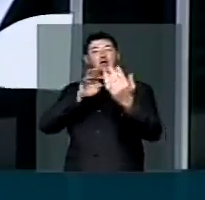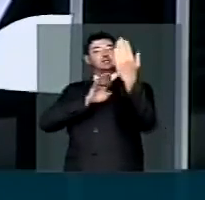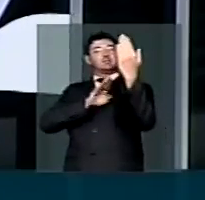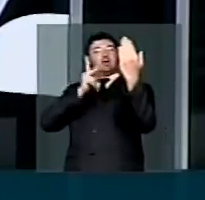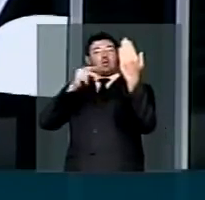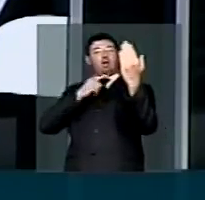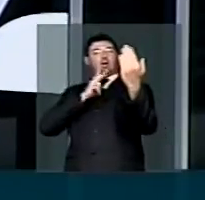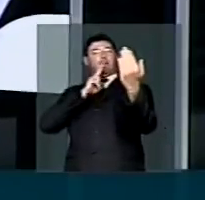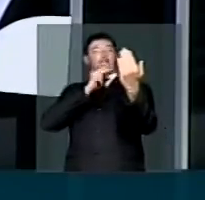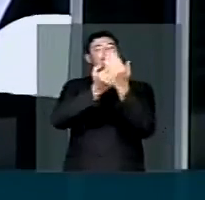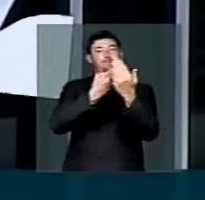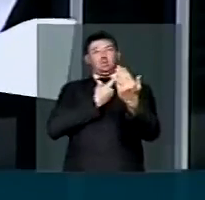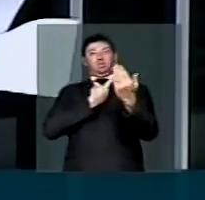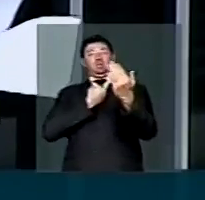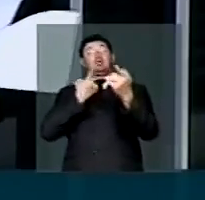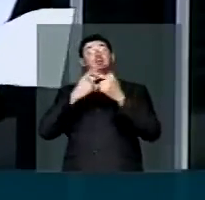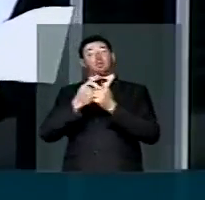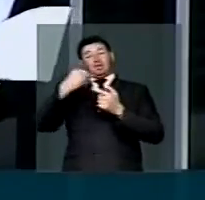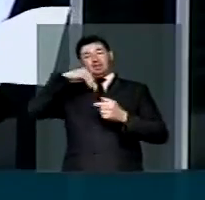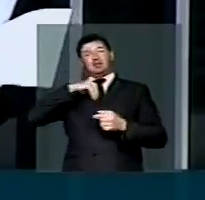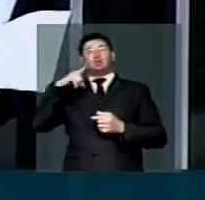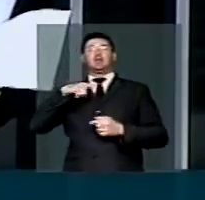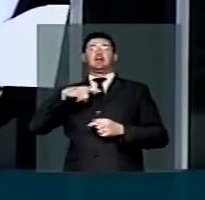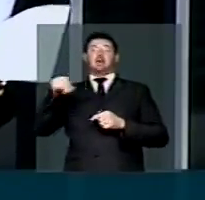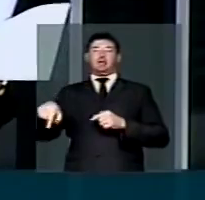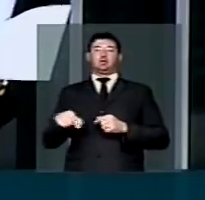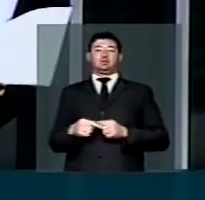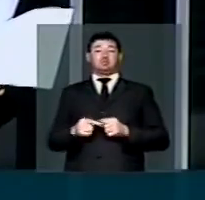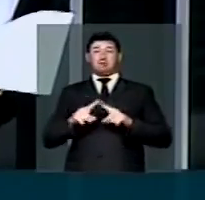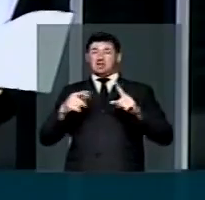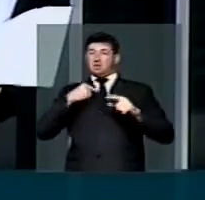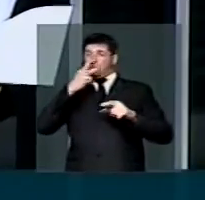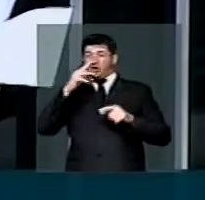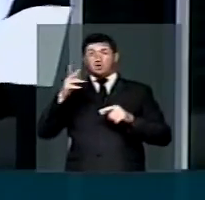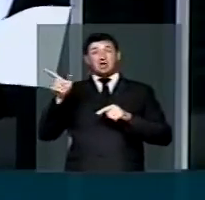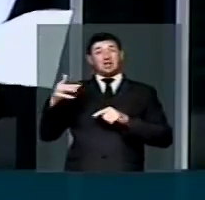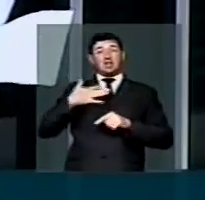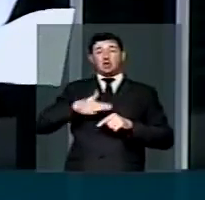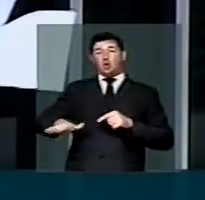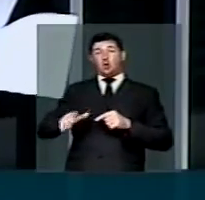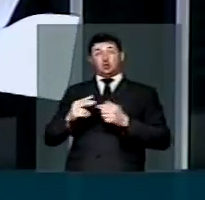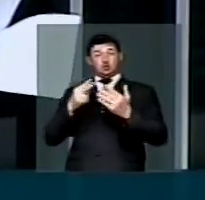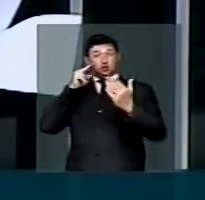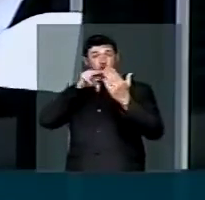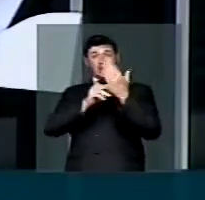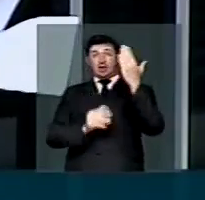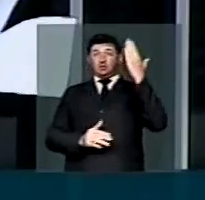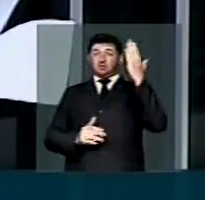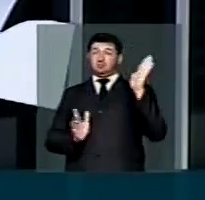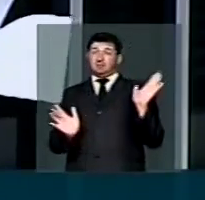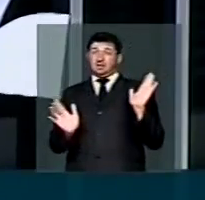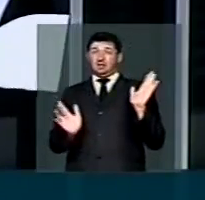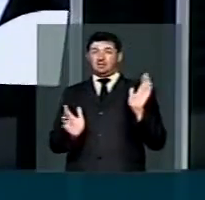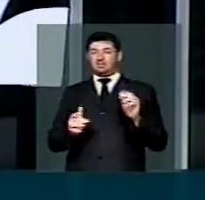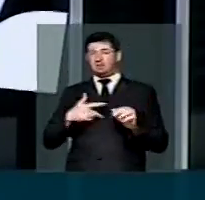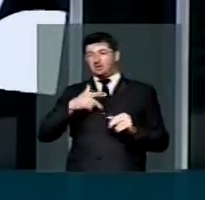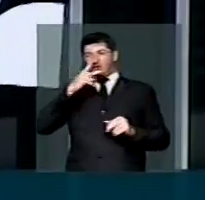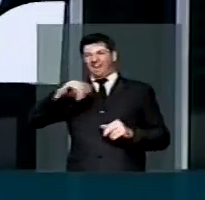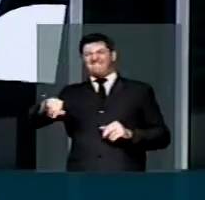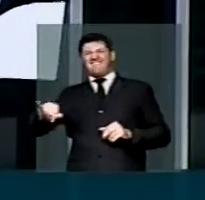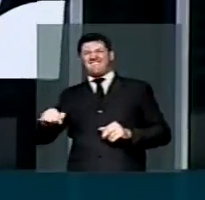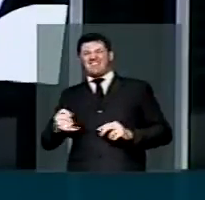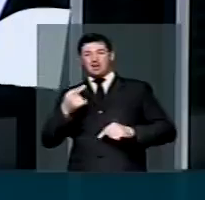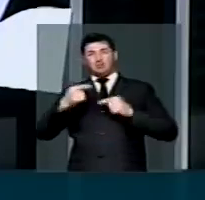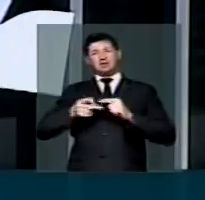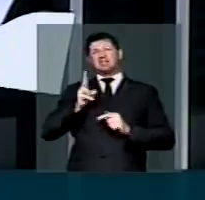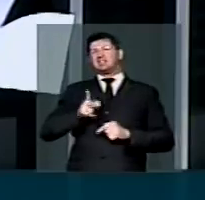no espelho. Mas eu acho que ele não é nada disso, ou talvez não goste de se olhar no espelho. O oportunismo político